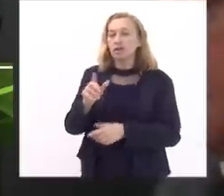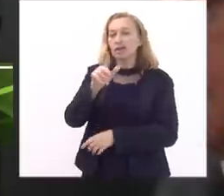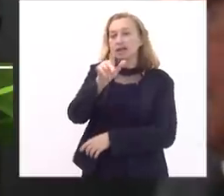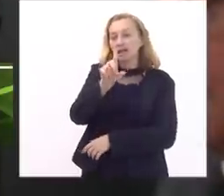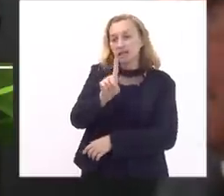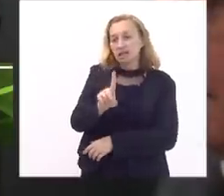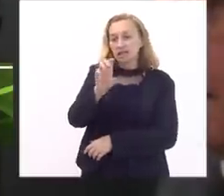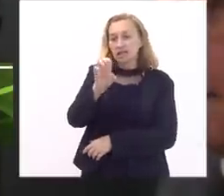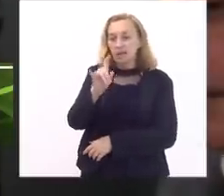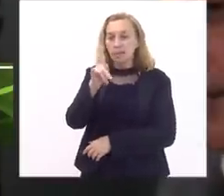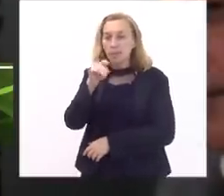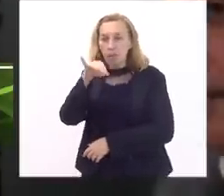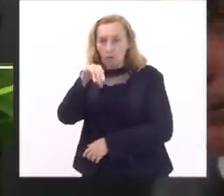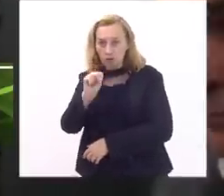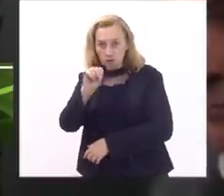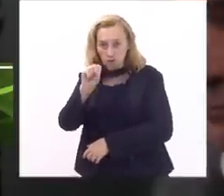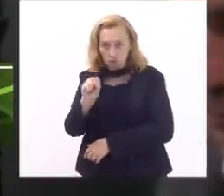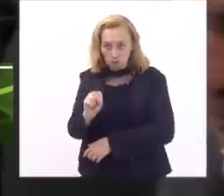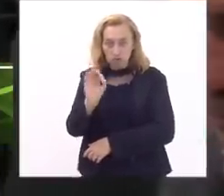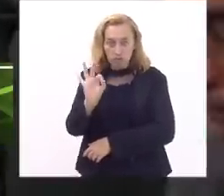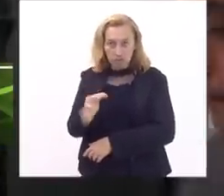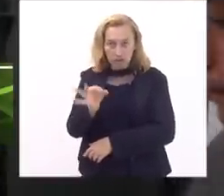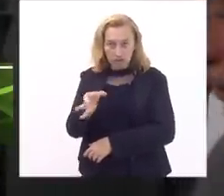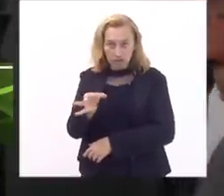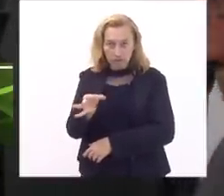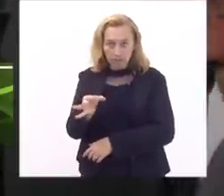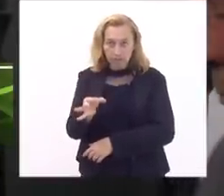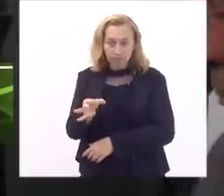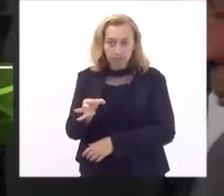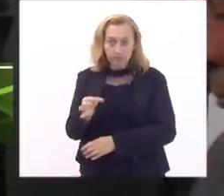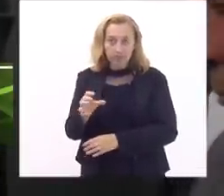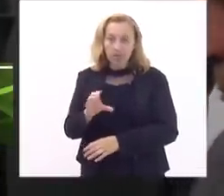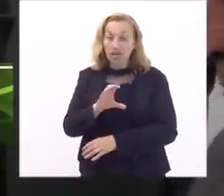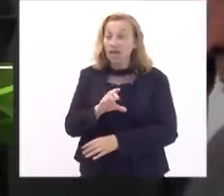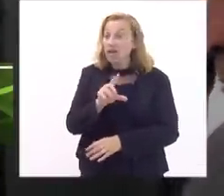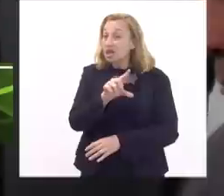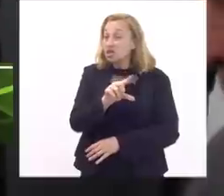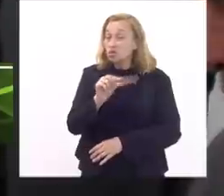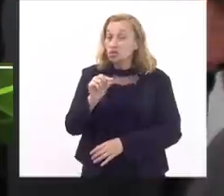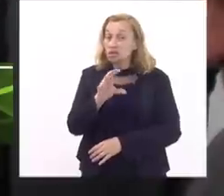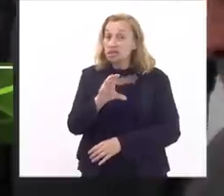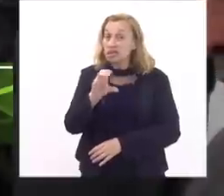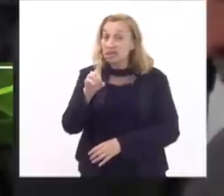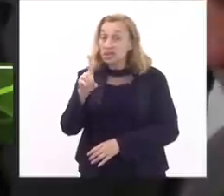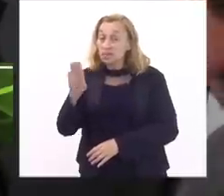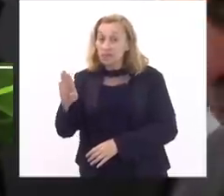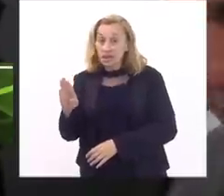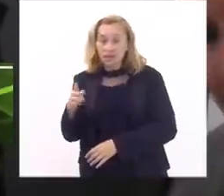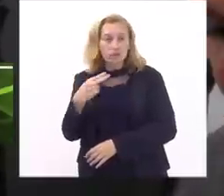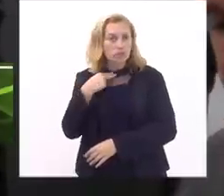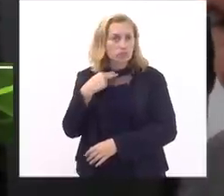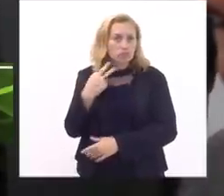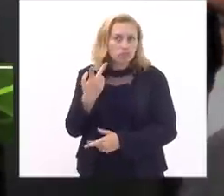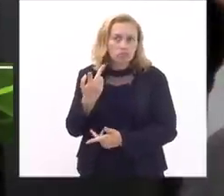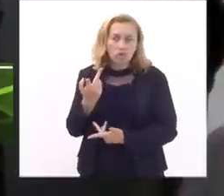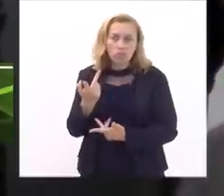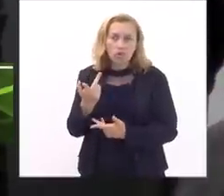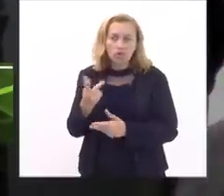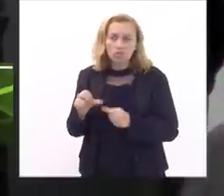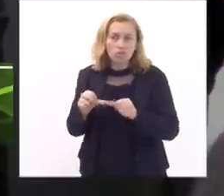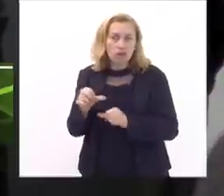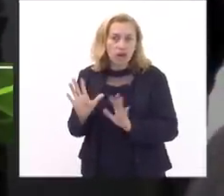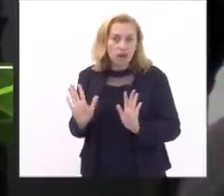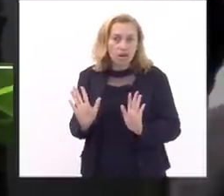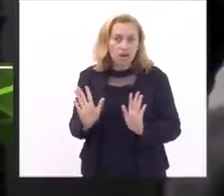ou entidade competente com circunscrição sobre a via. Isso é uma determinação do CTB. Não, infelizmente, não tem...